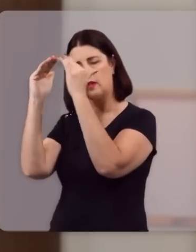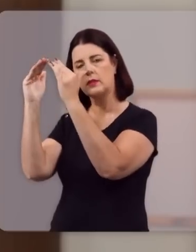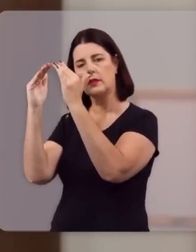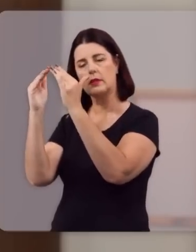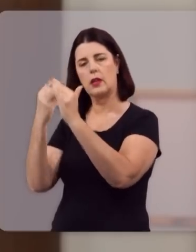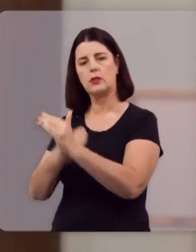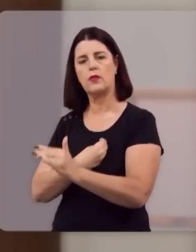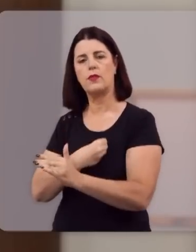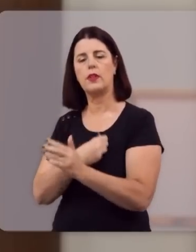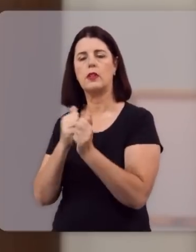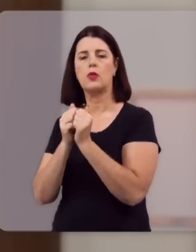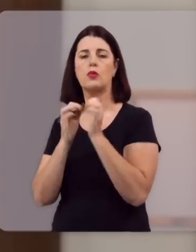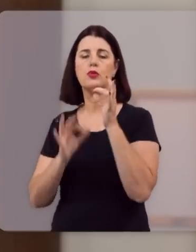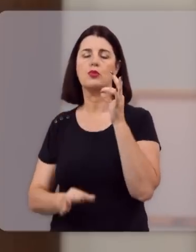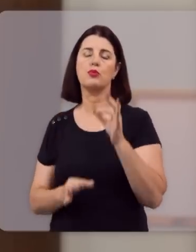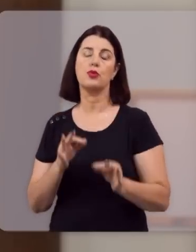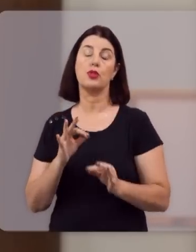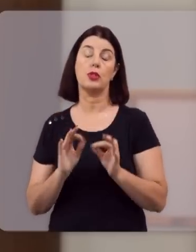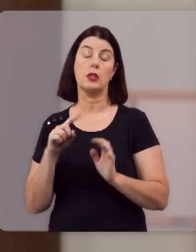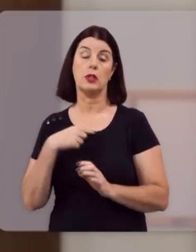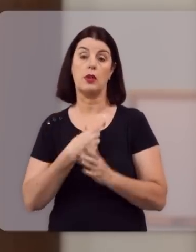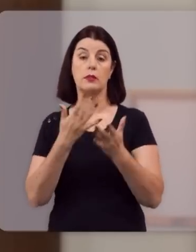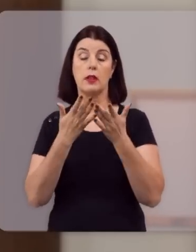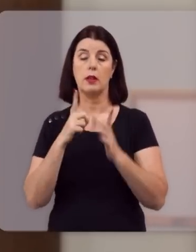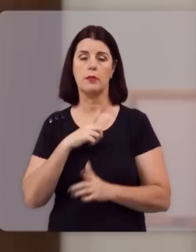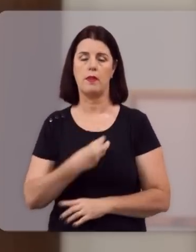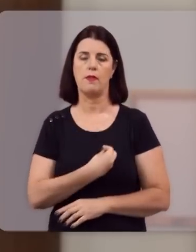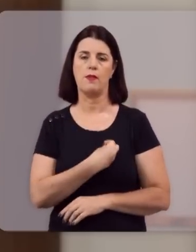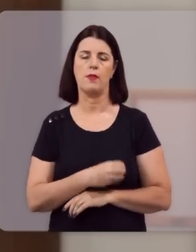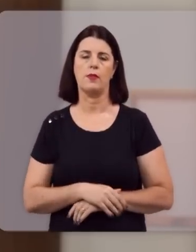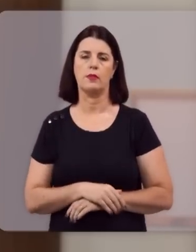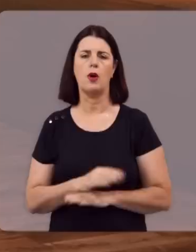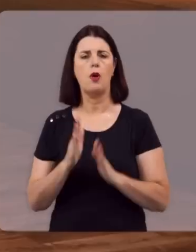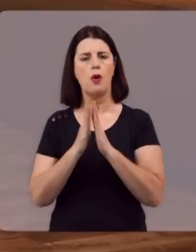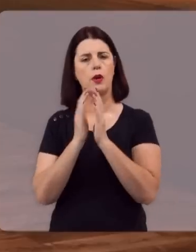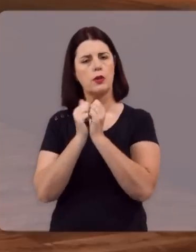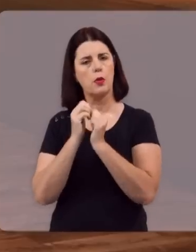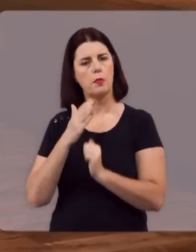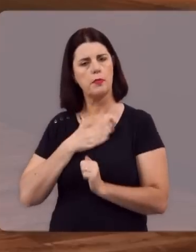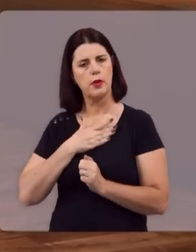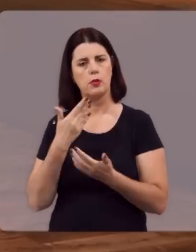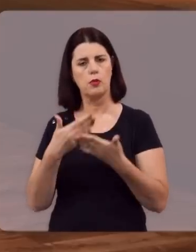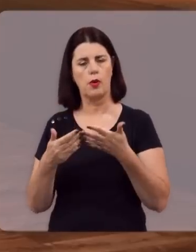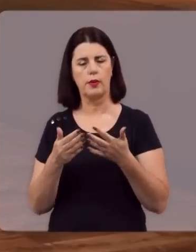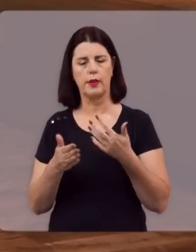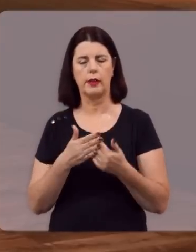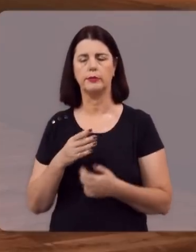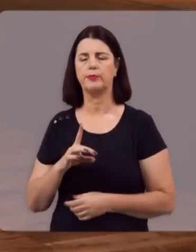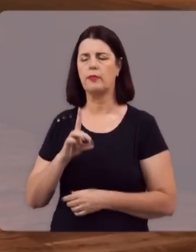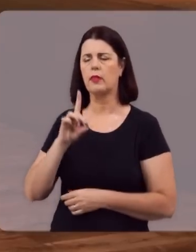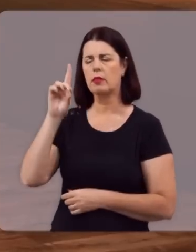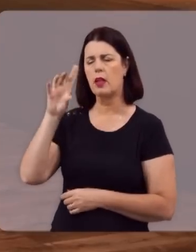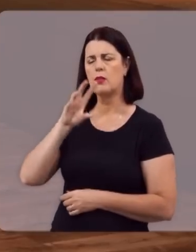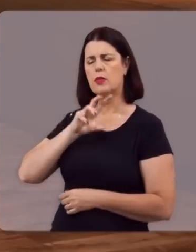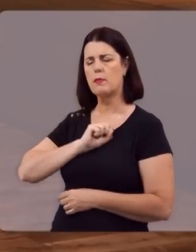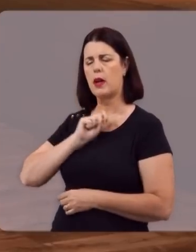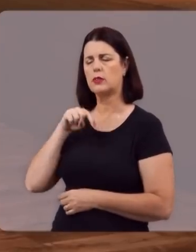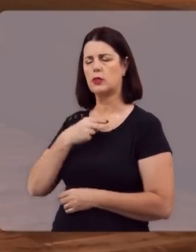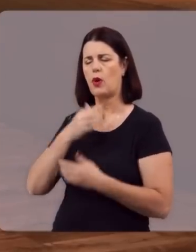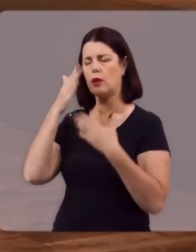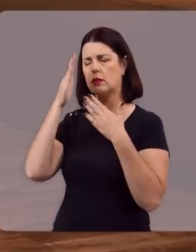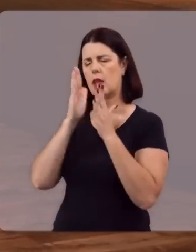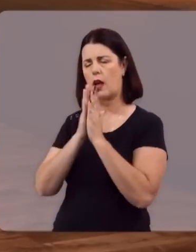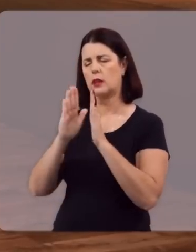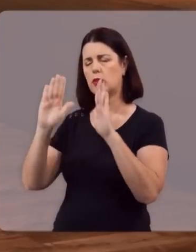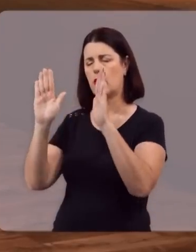veredas, as veredas de justiça, é que nós queremos caminhar. Então ore comigo onde você está. Deus amado,